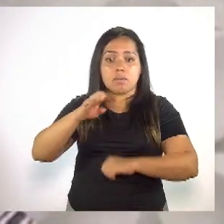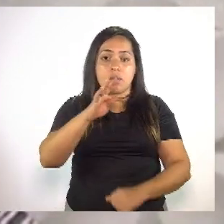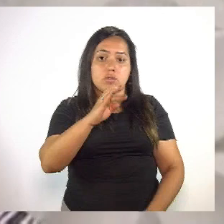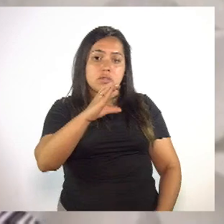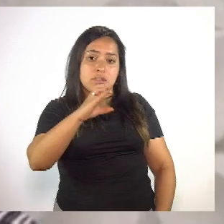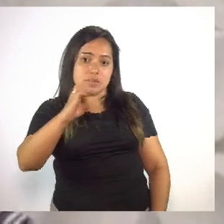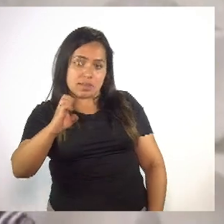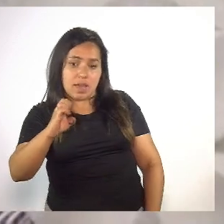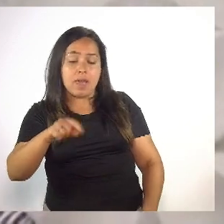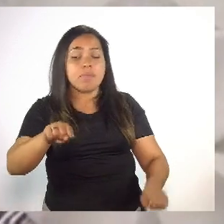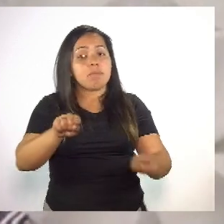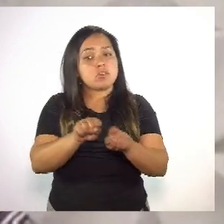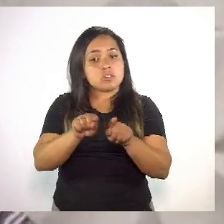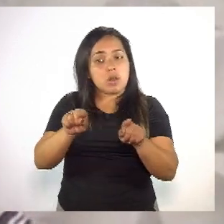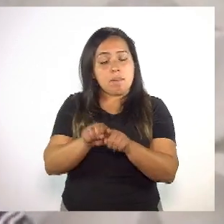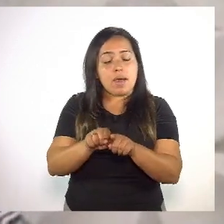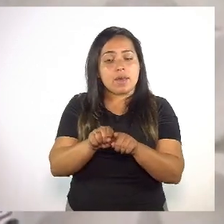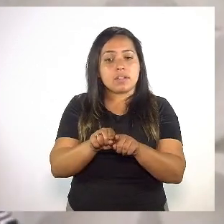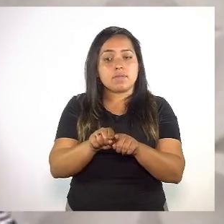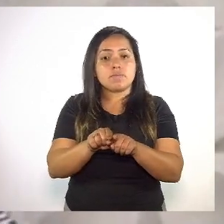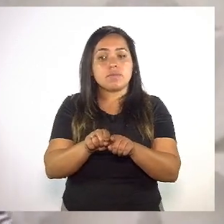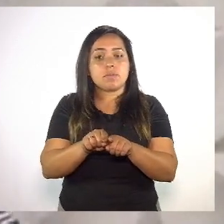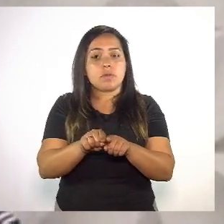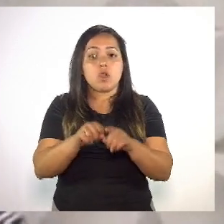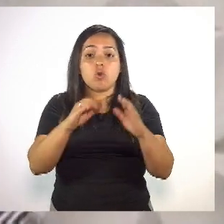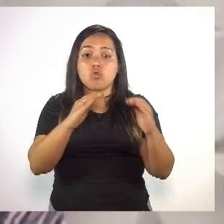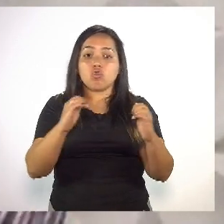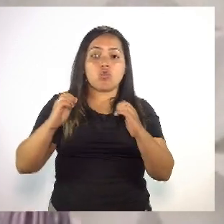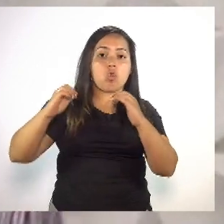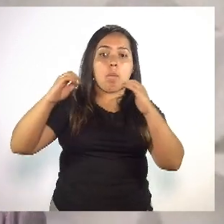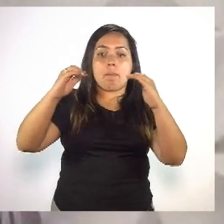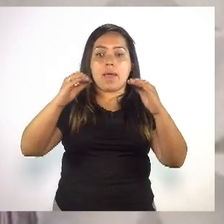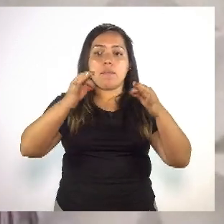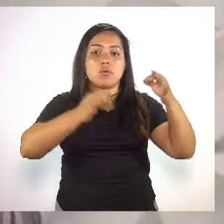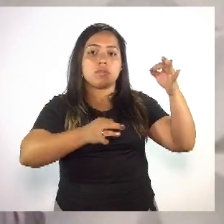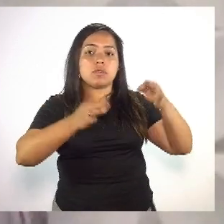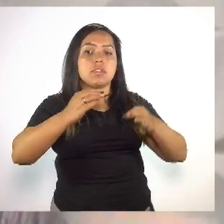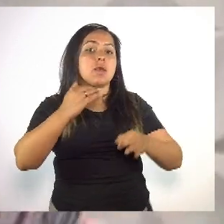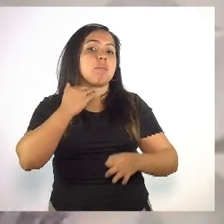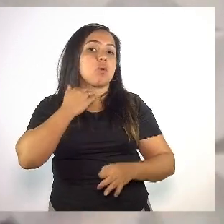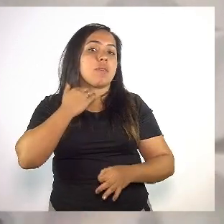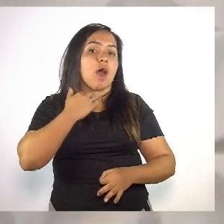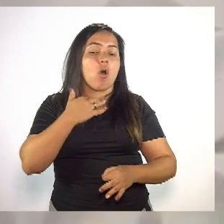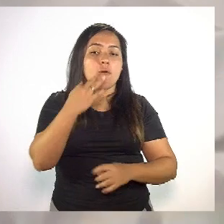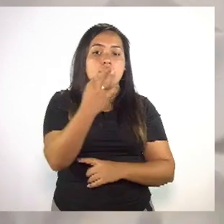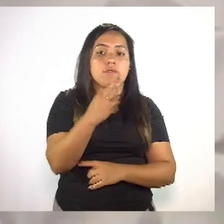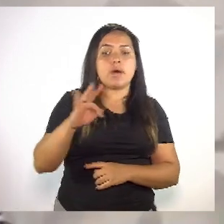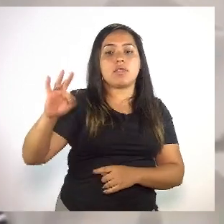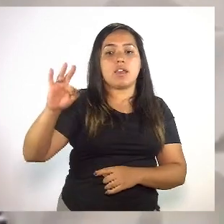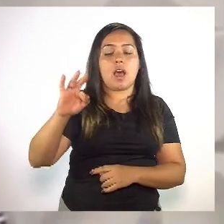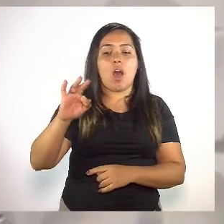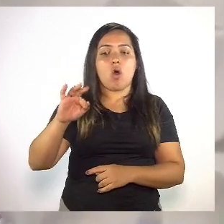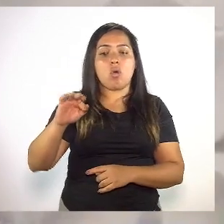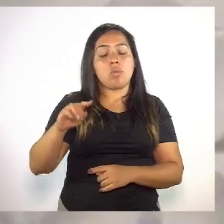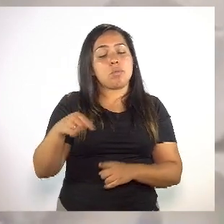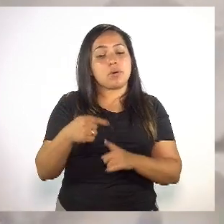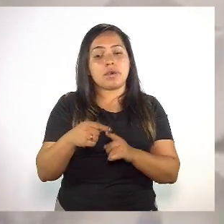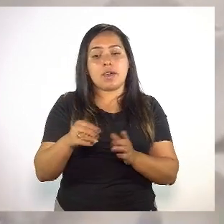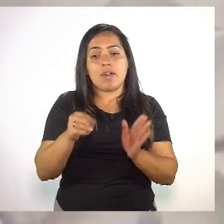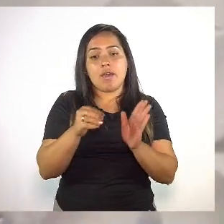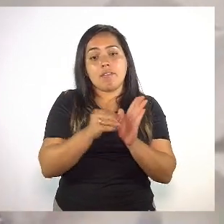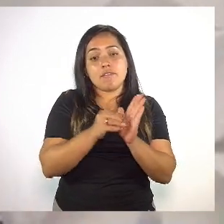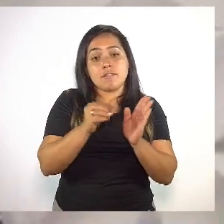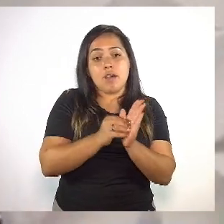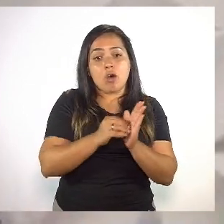Justiça do Rio de Janeiro, mas também pelo Supremo Tribunal Federal, no que se refere à sua inconstitucionalidade. E